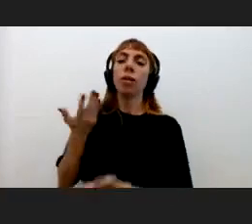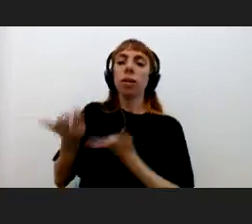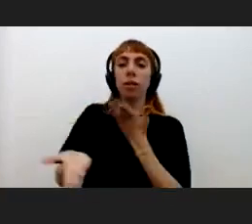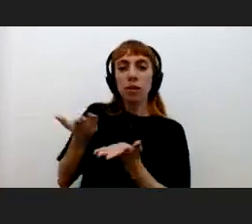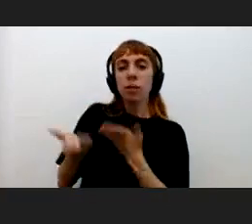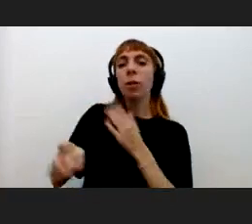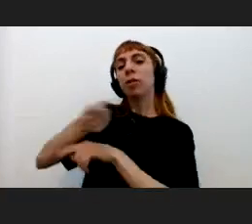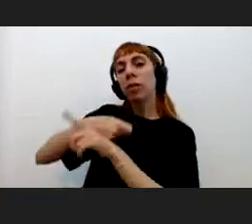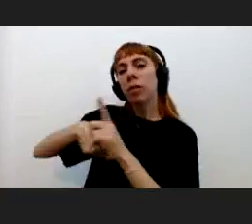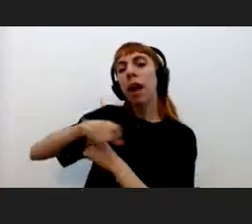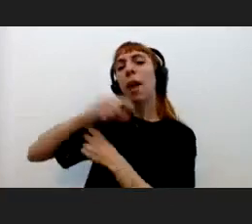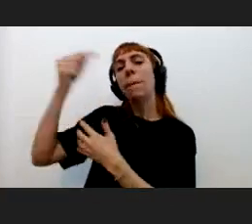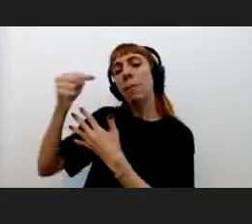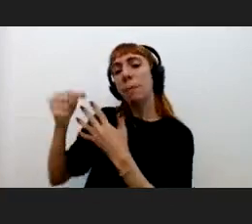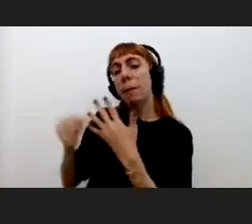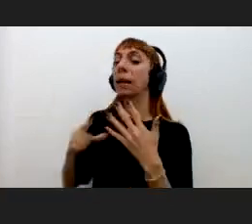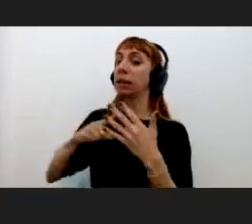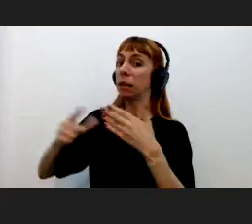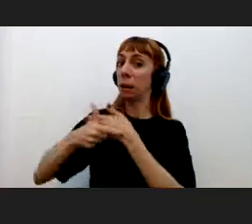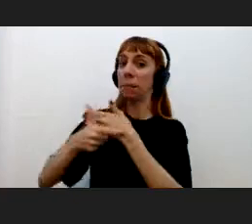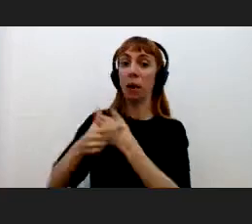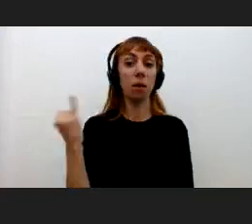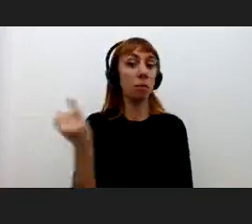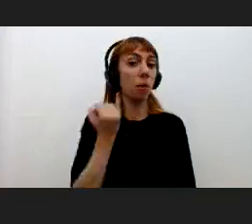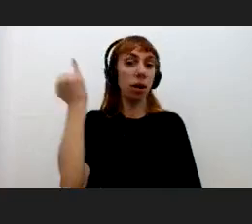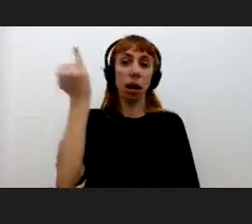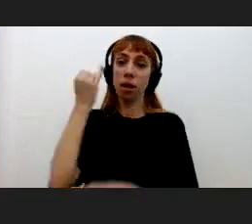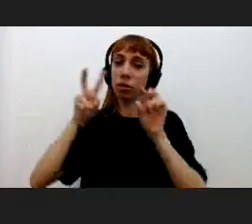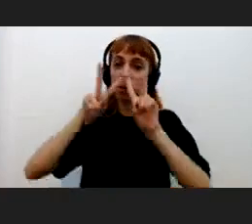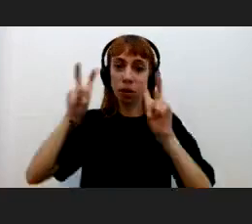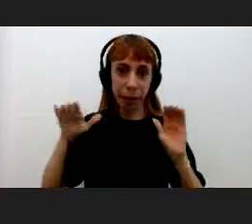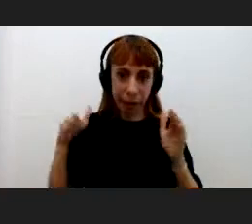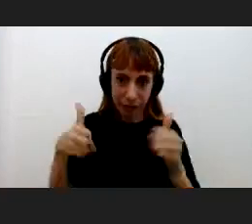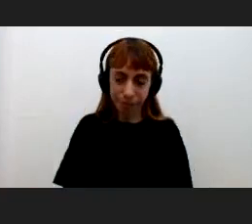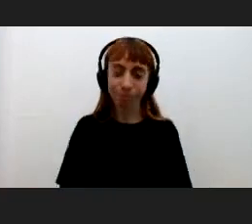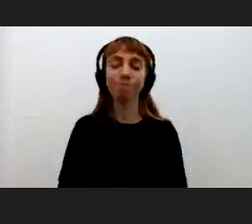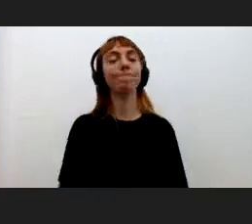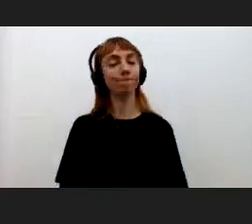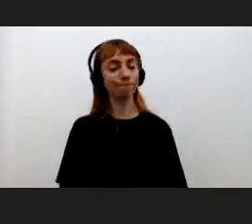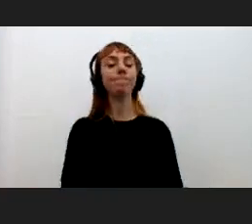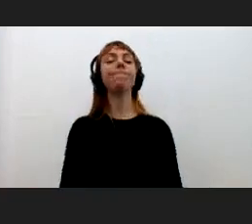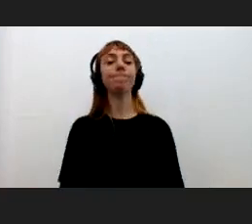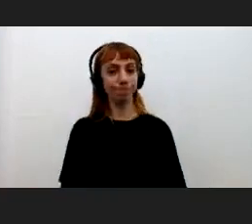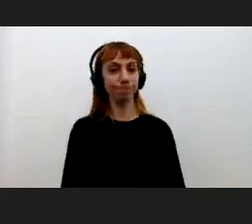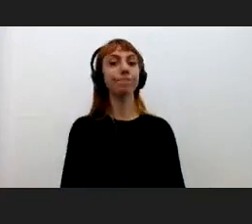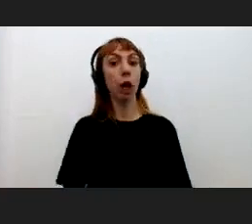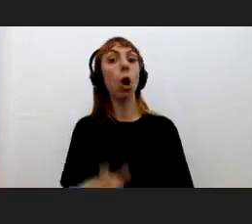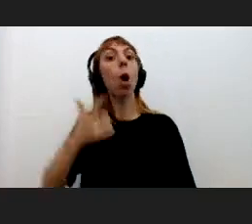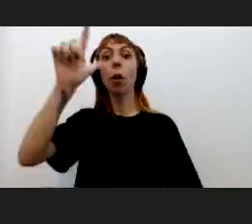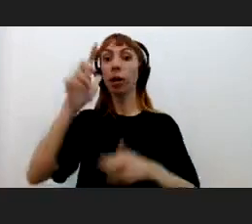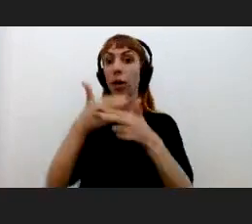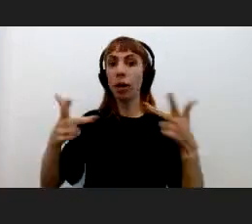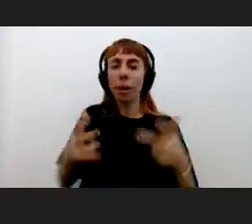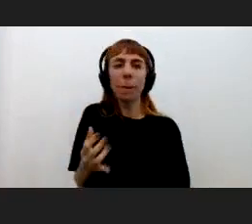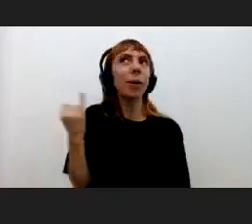E um ponto que surgiu também, que eu não deveria, não queria deixar passar,